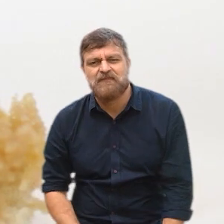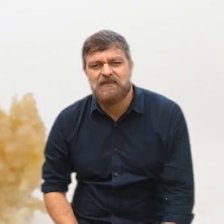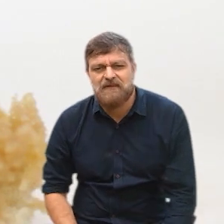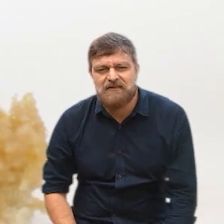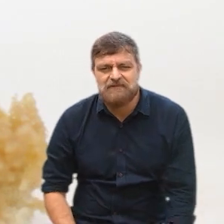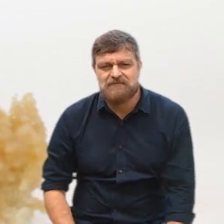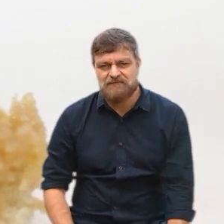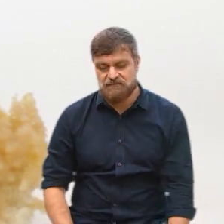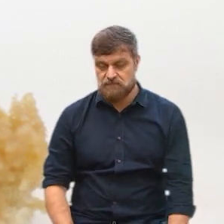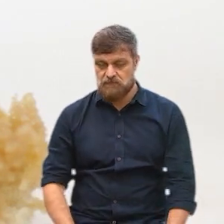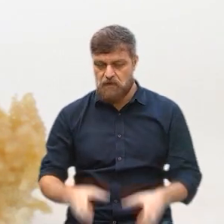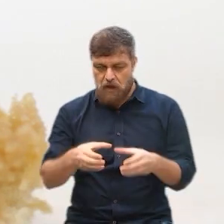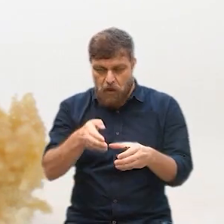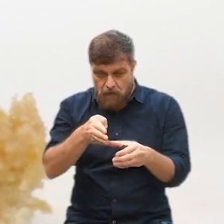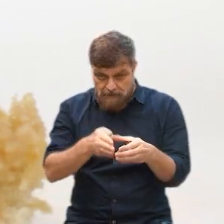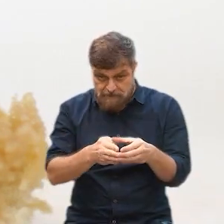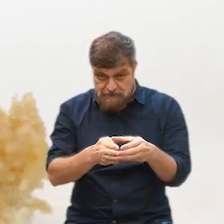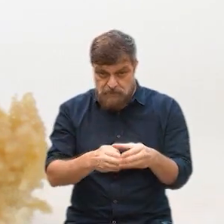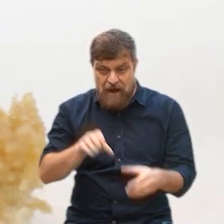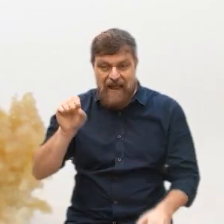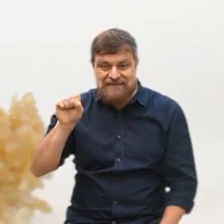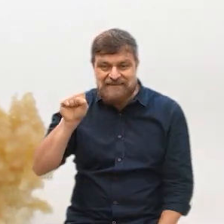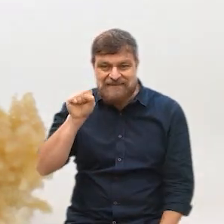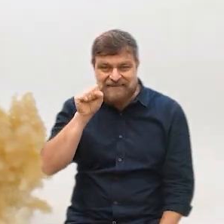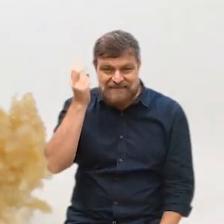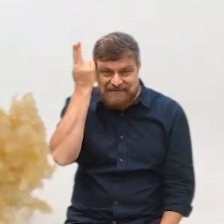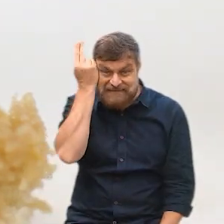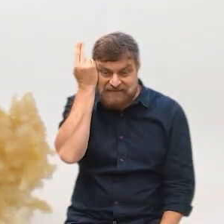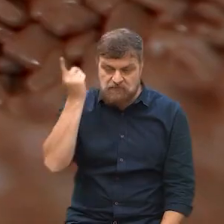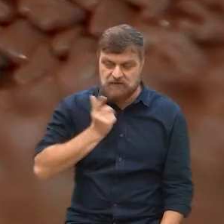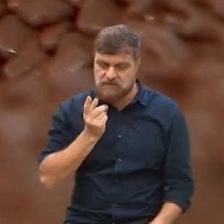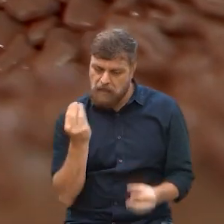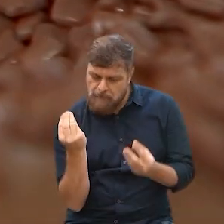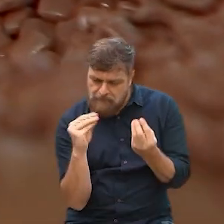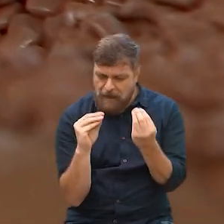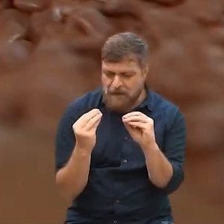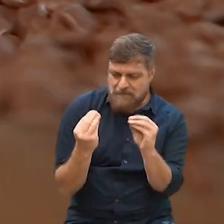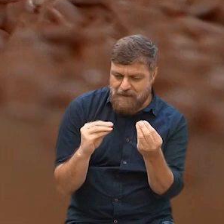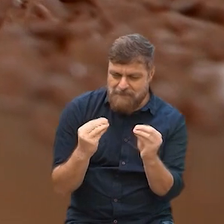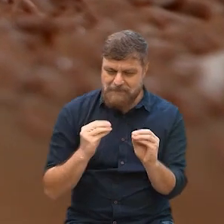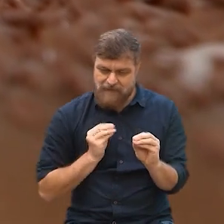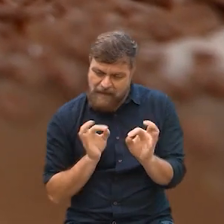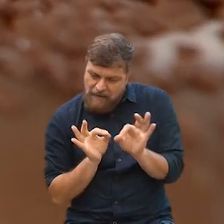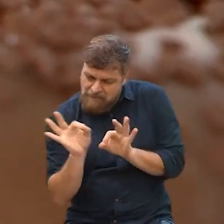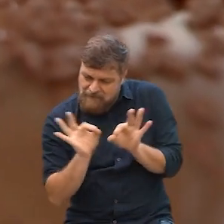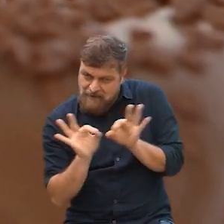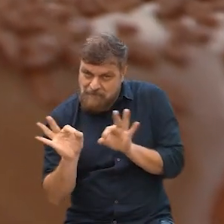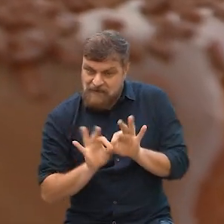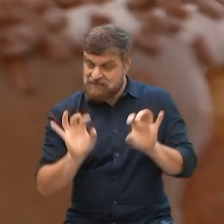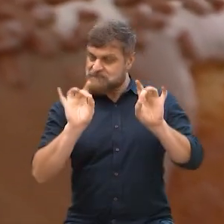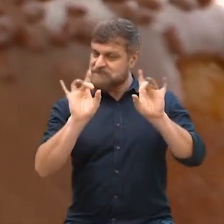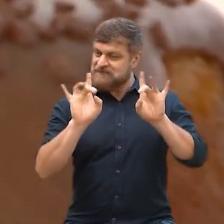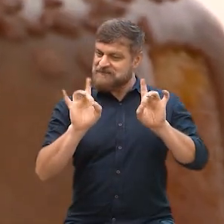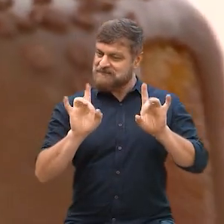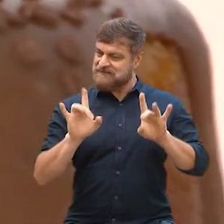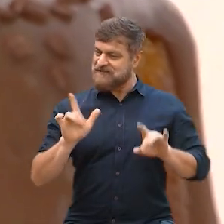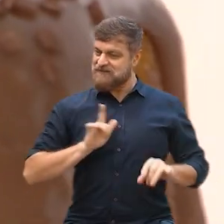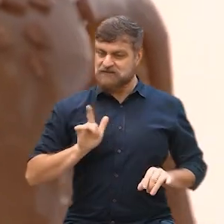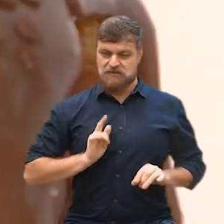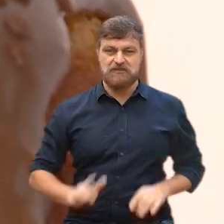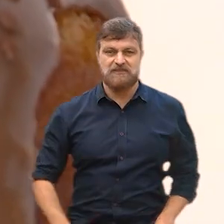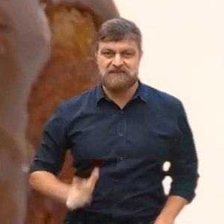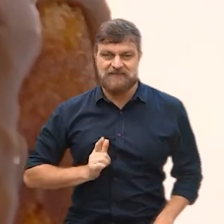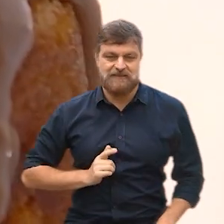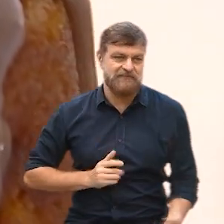Não era só um bolo de cenoura, era um bolo de cenoura com ganache trufada, era um bolo de cacau belga